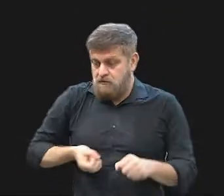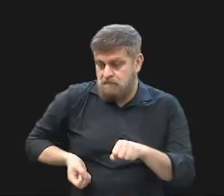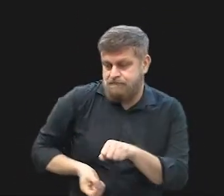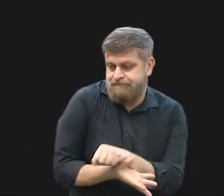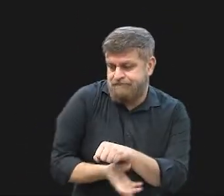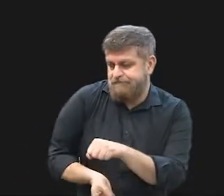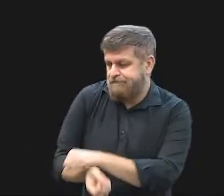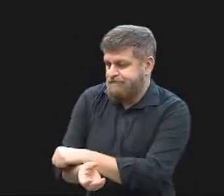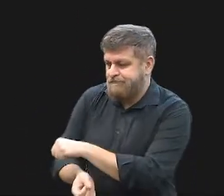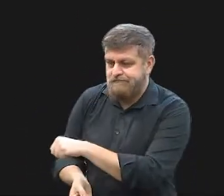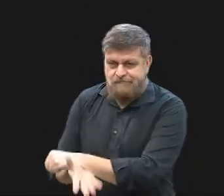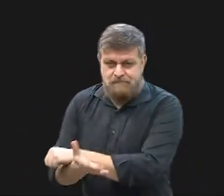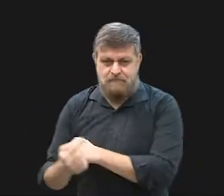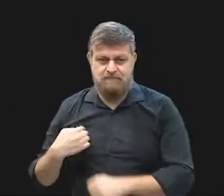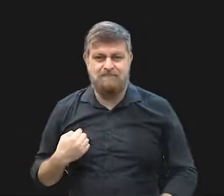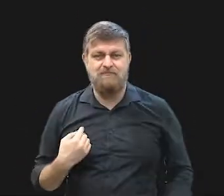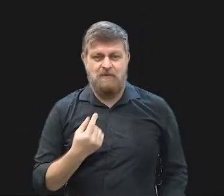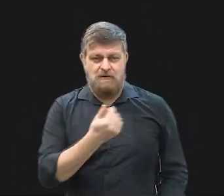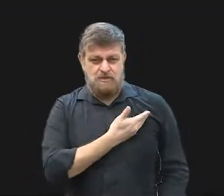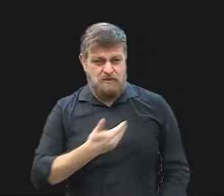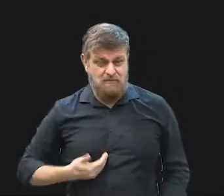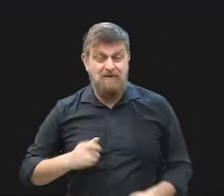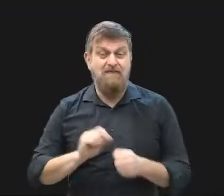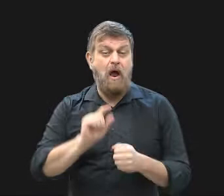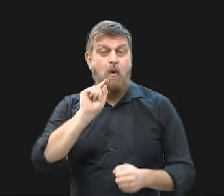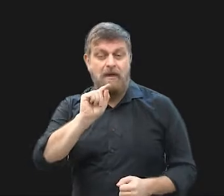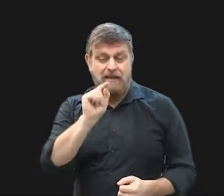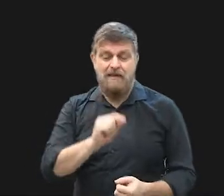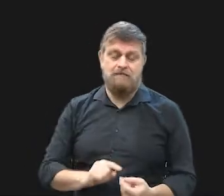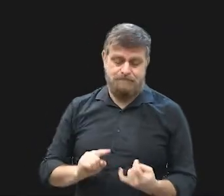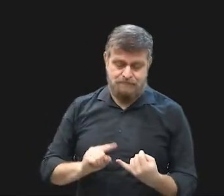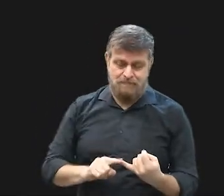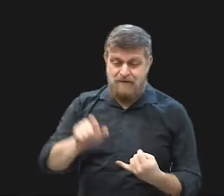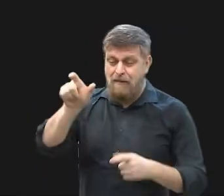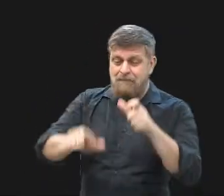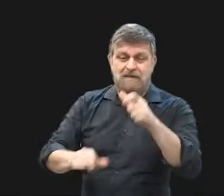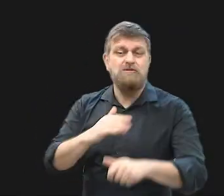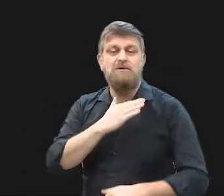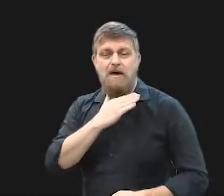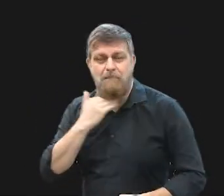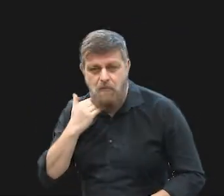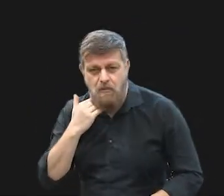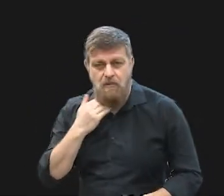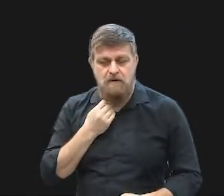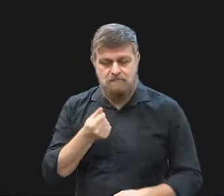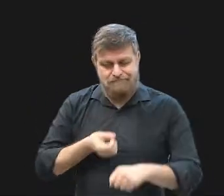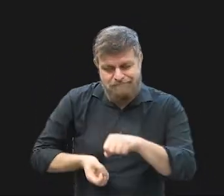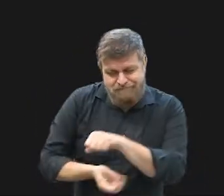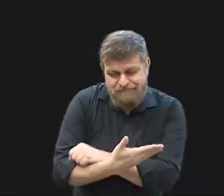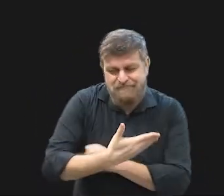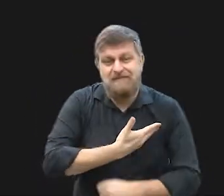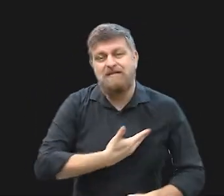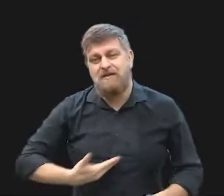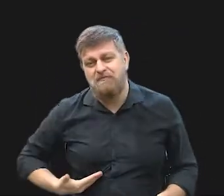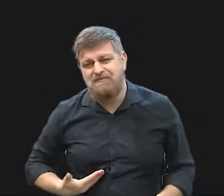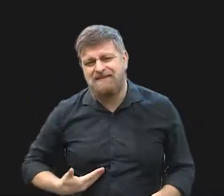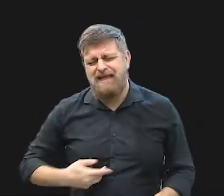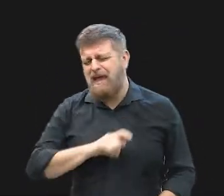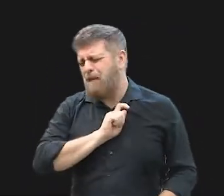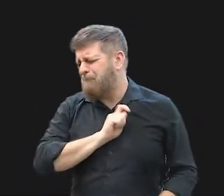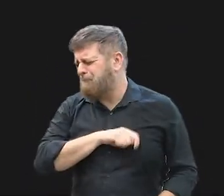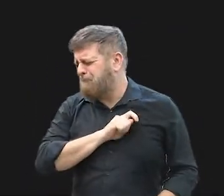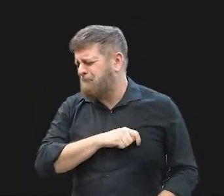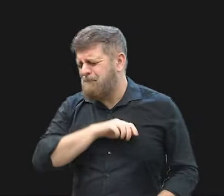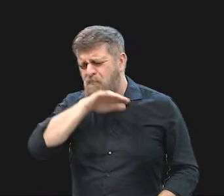que a corrupção ela mata a gente, ela é um mal muito